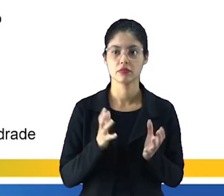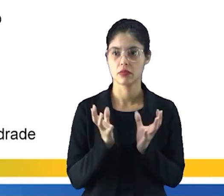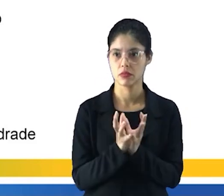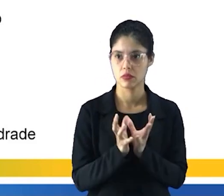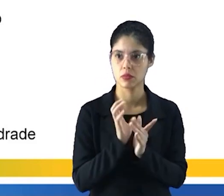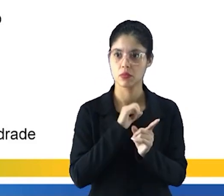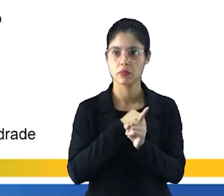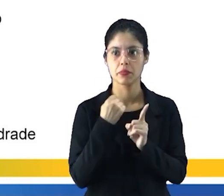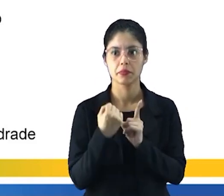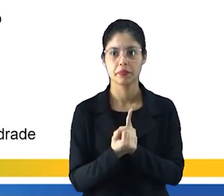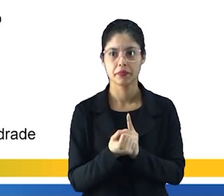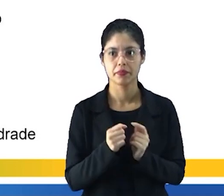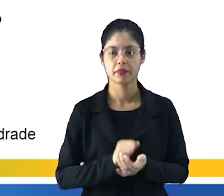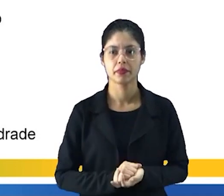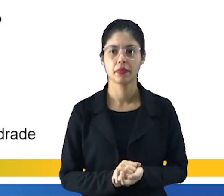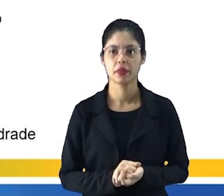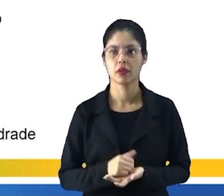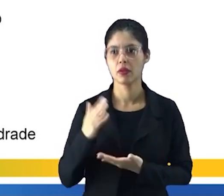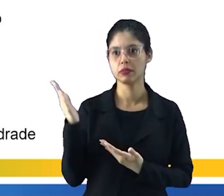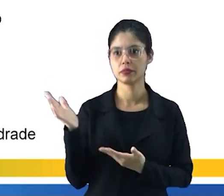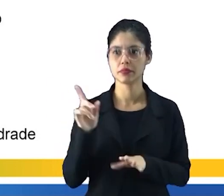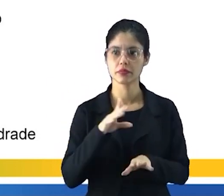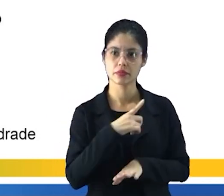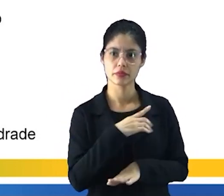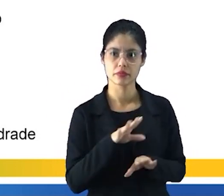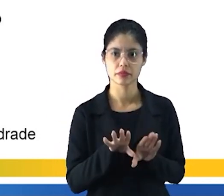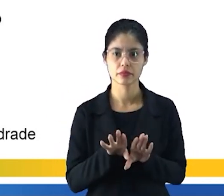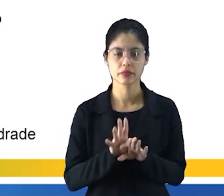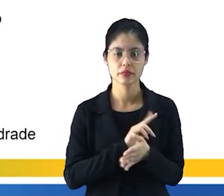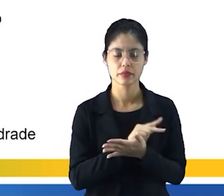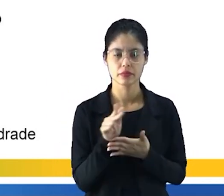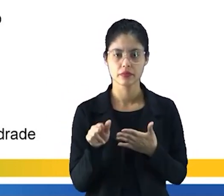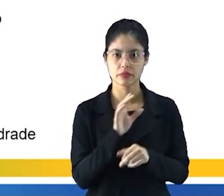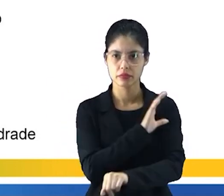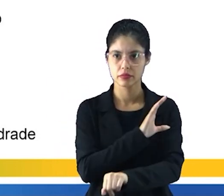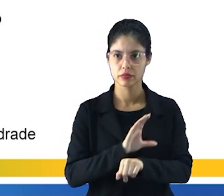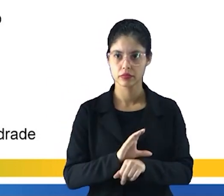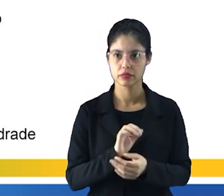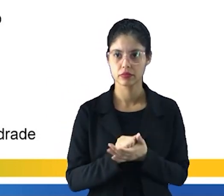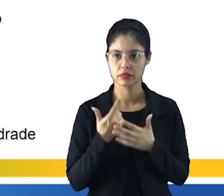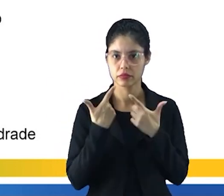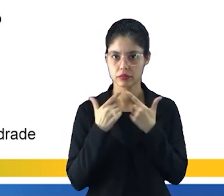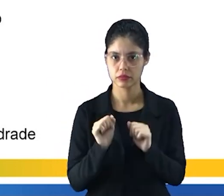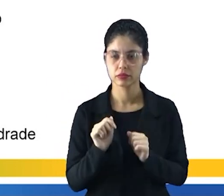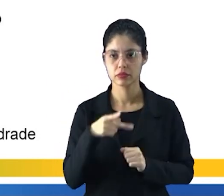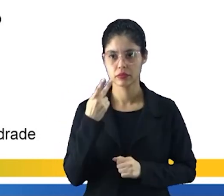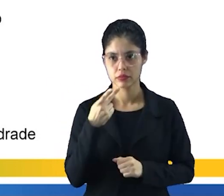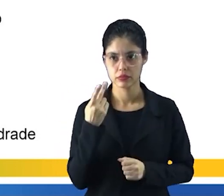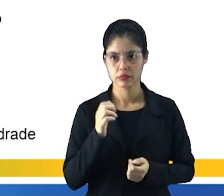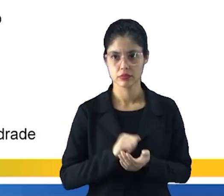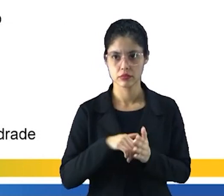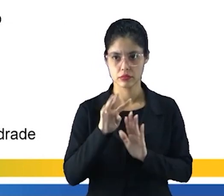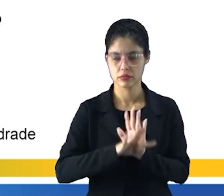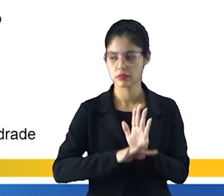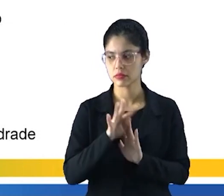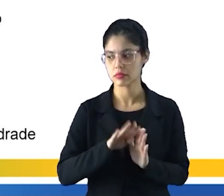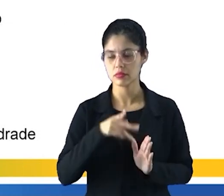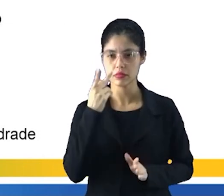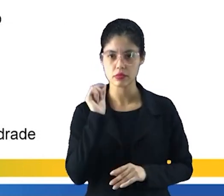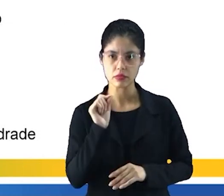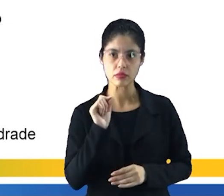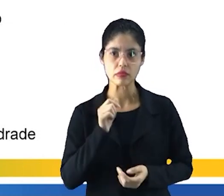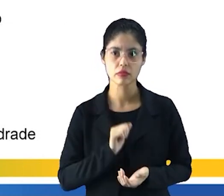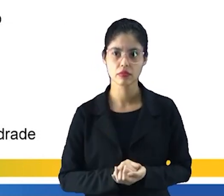grupo social, diastrático ali. E nós temos aqui também uma variação cultural, que é o vício na fala, um texto do Oswaldo de Andrade, que diz